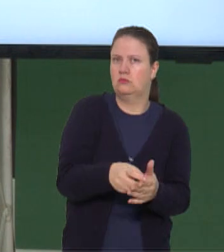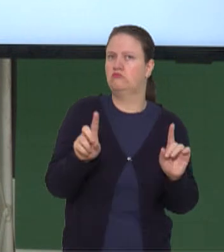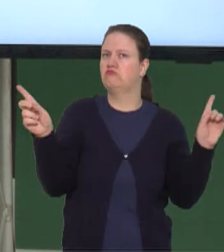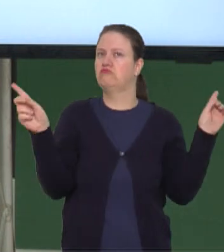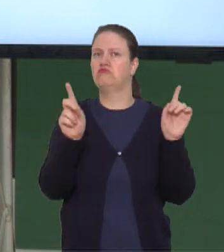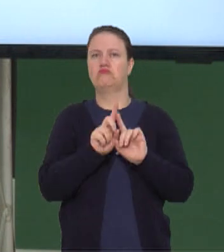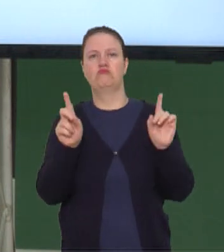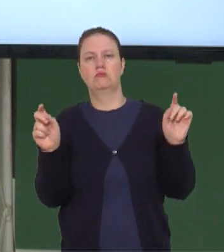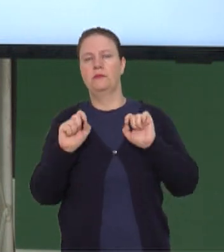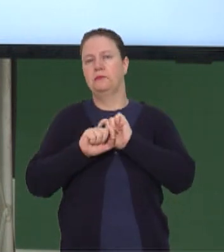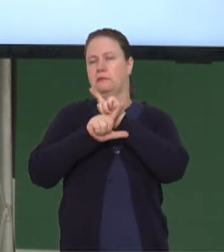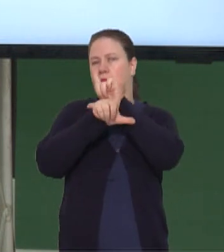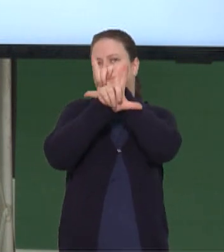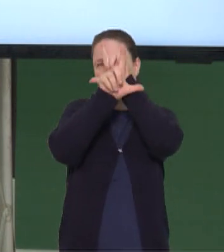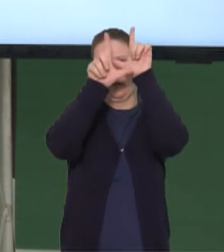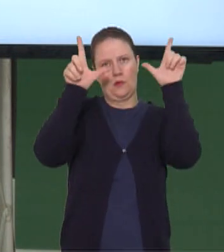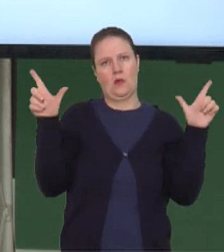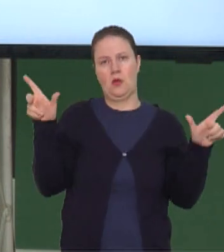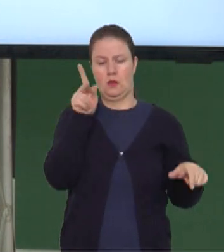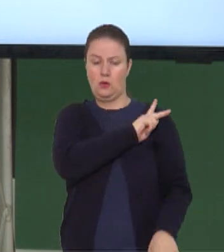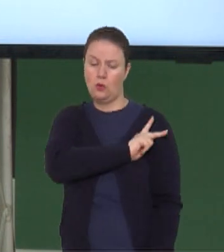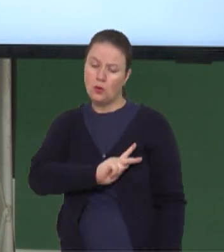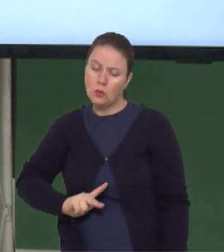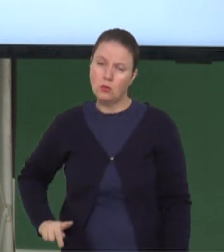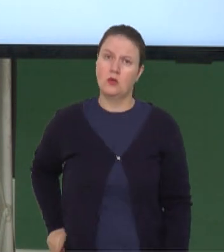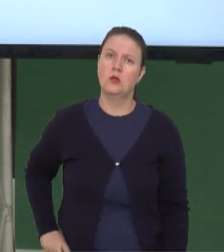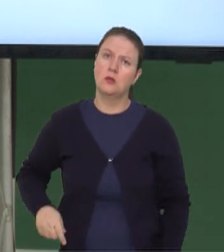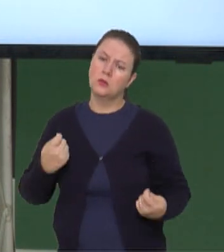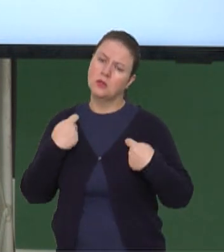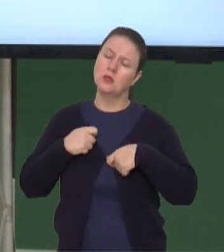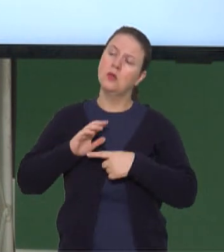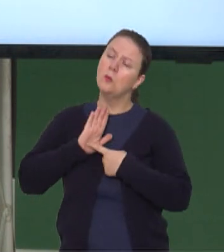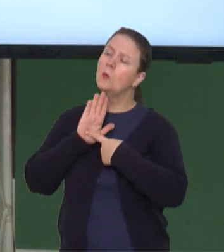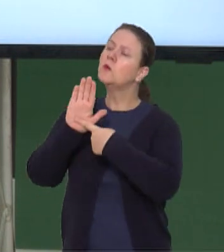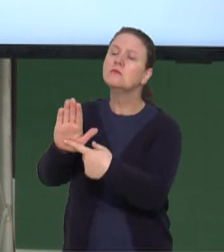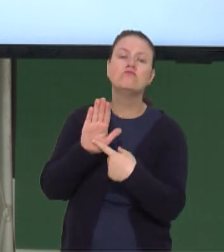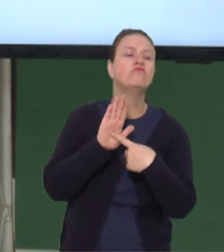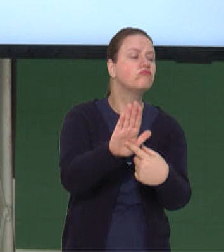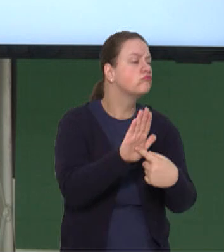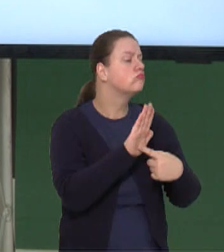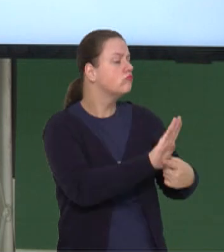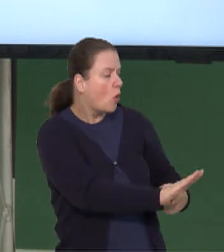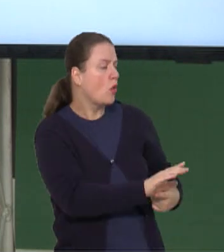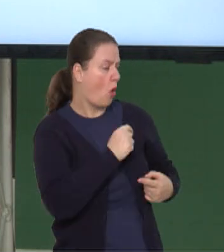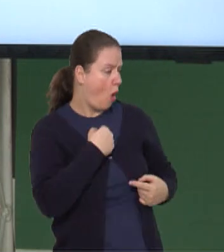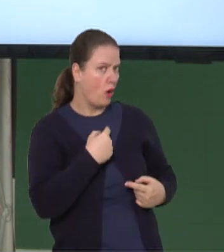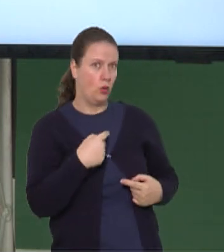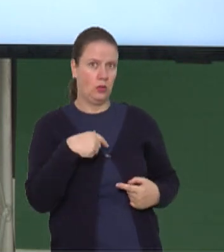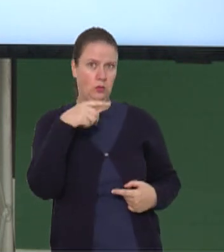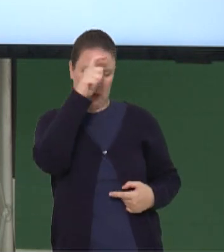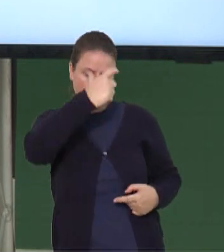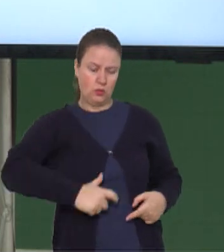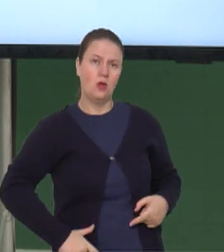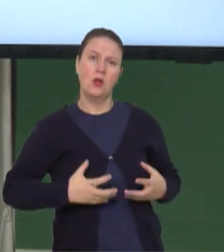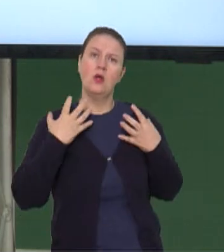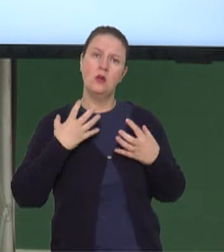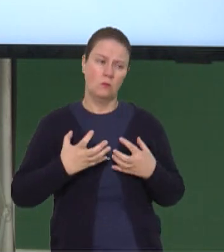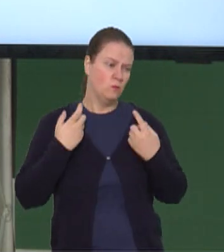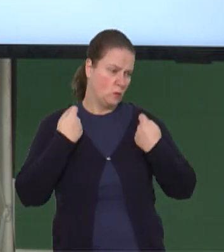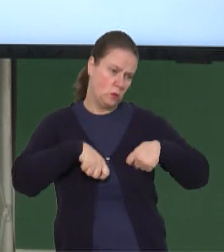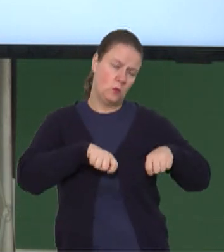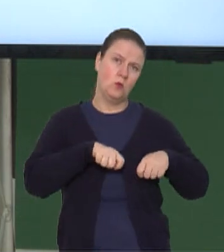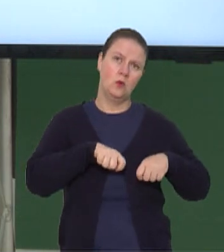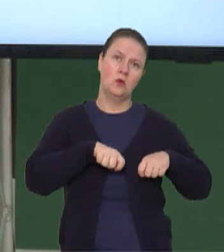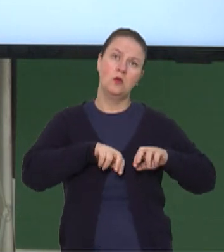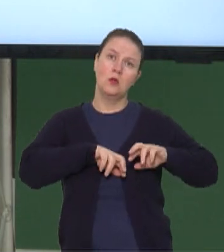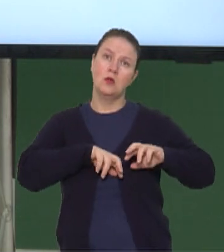presidente, desde o começo, ele tem que buscar o seu eleitor, ele tem que mostrar o que ele vai fazer, ele tem que interagir o tempo inteiro com o seu eleitorado, diferente